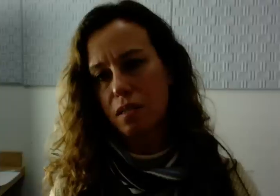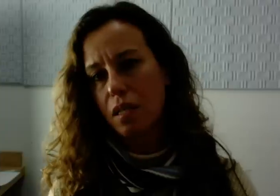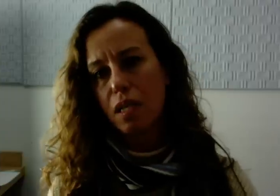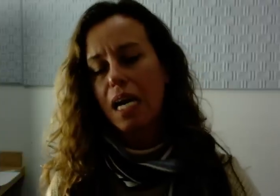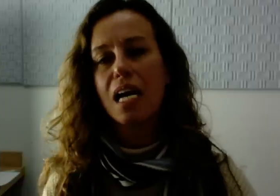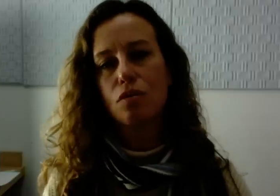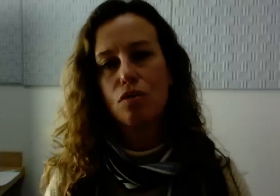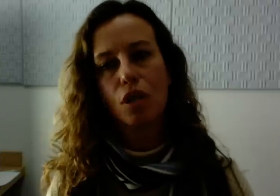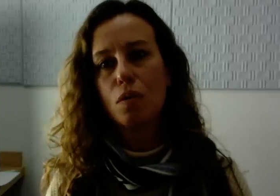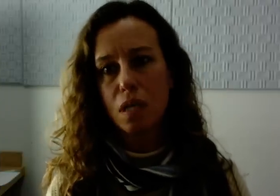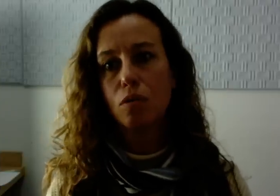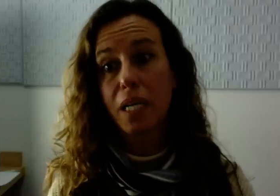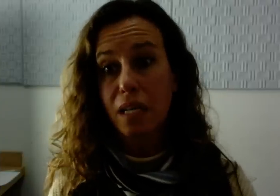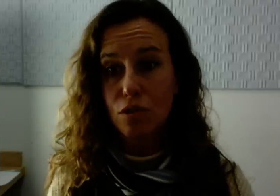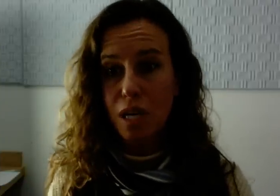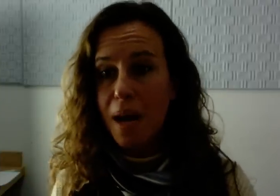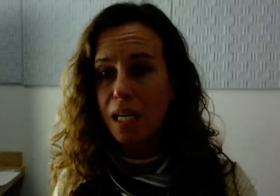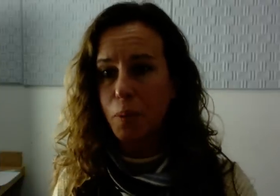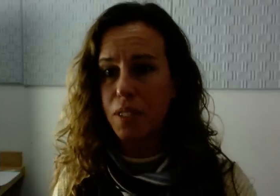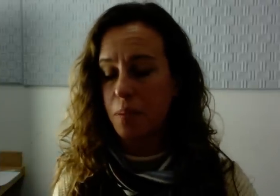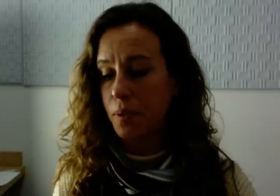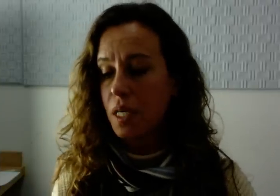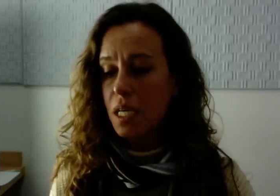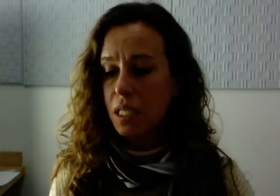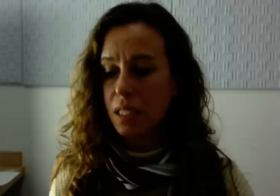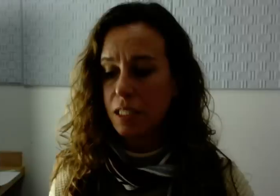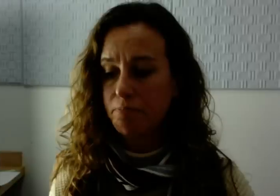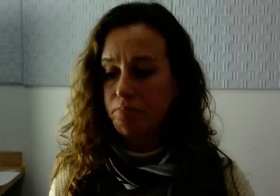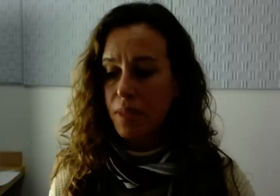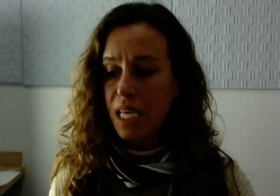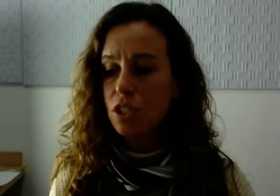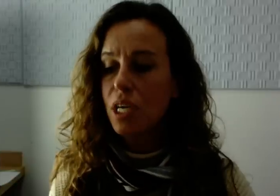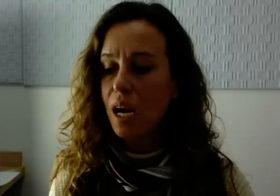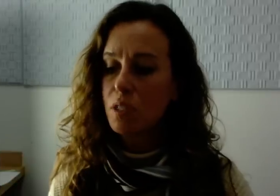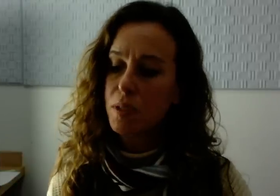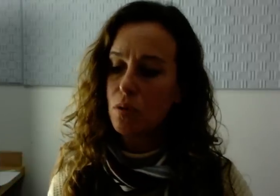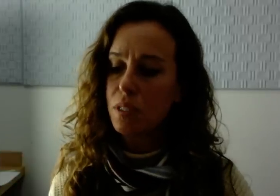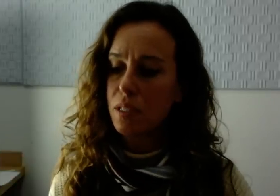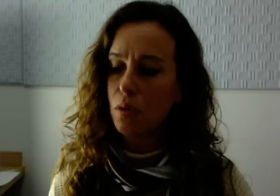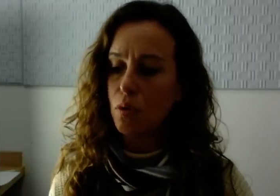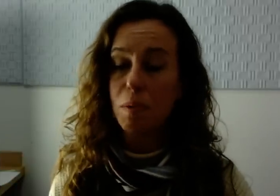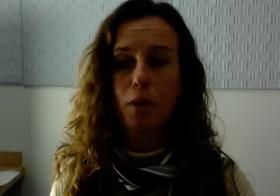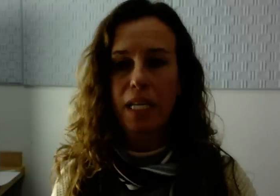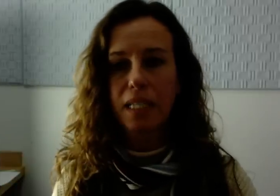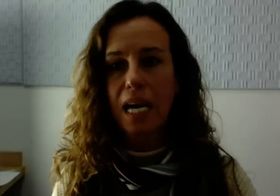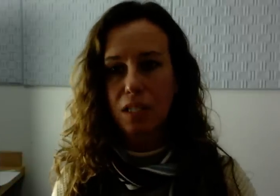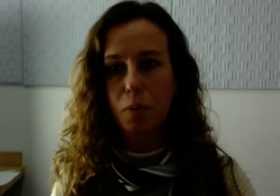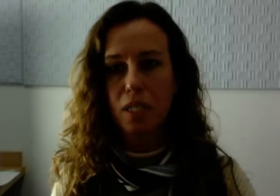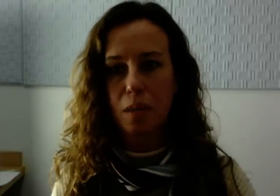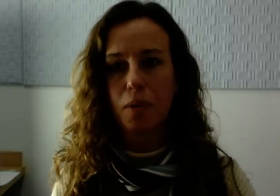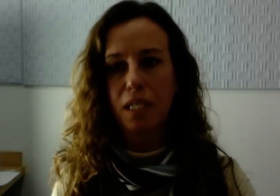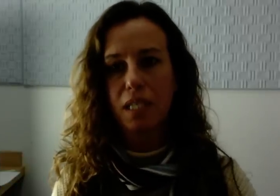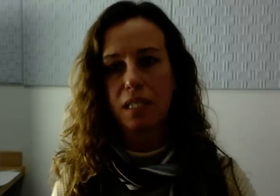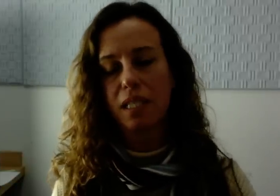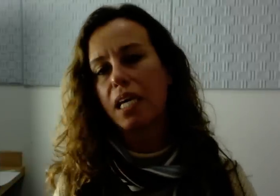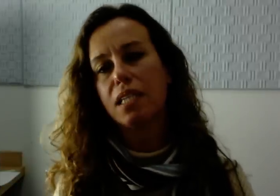vários casos de inclusão no mercado de trabalho por exemplo ã em geral as pessoas que com bipolaridade por